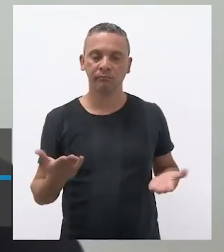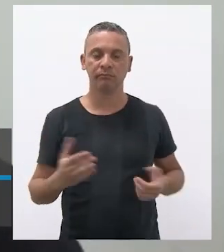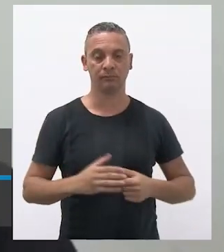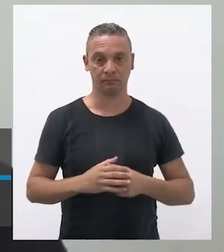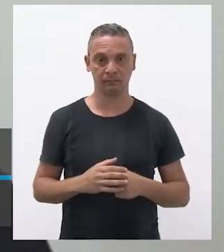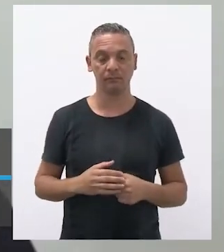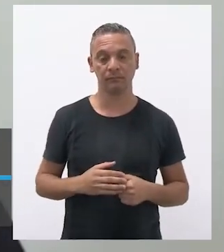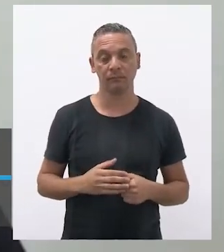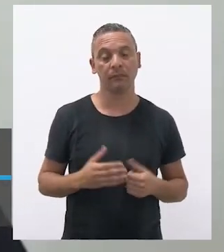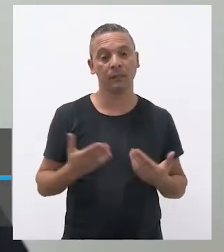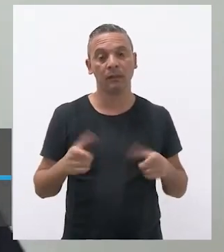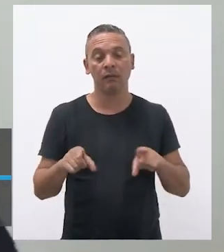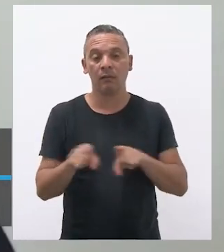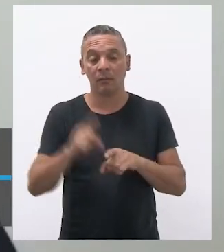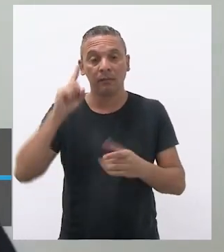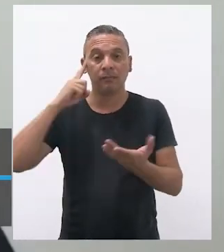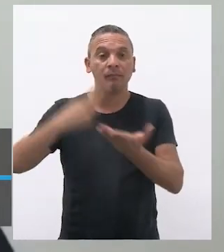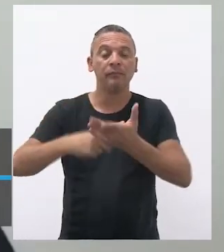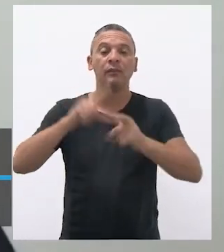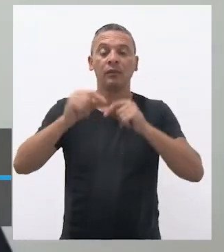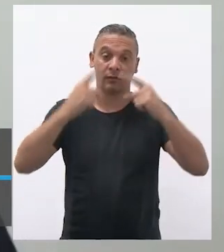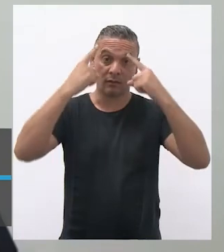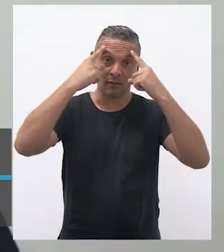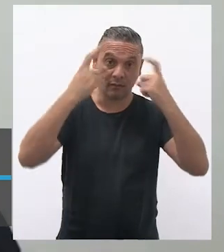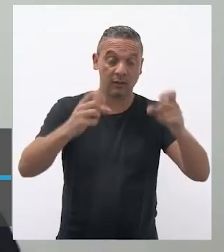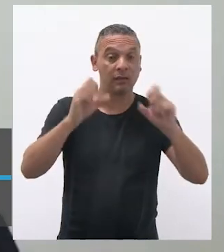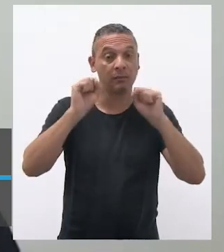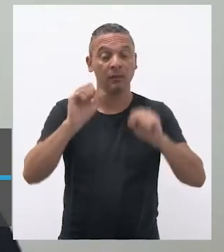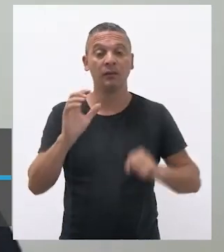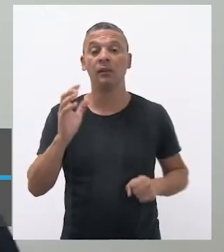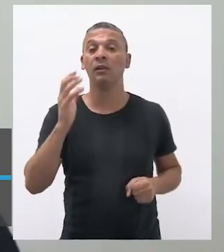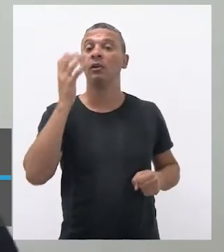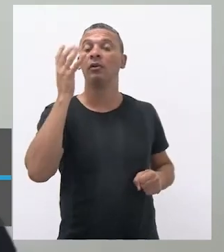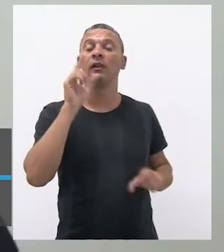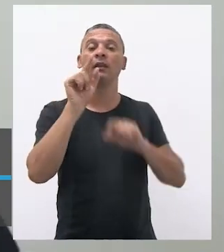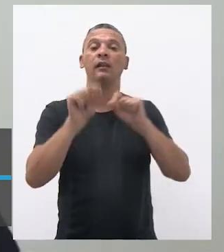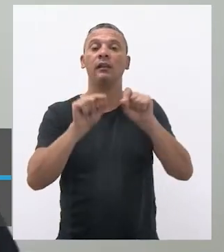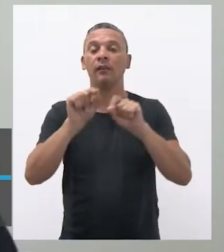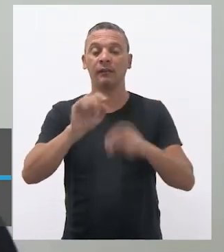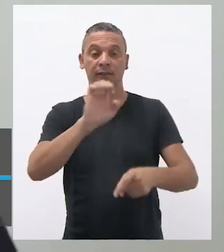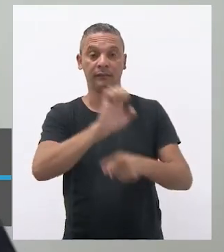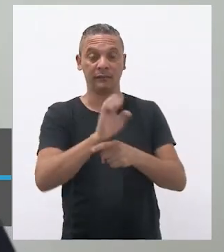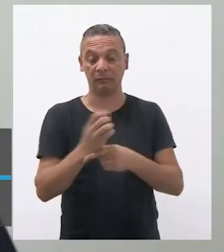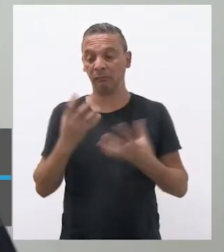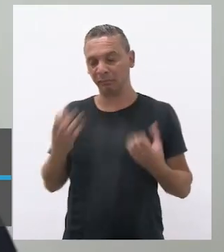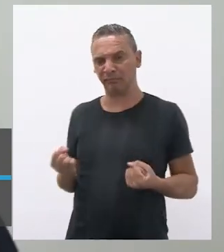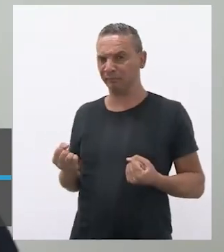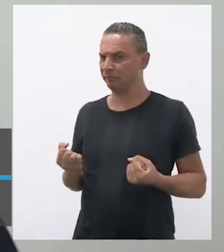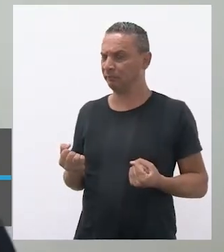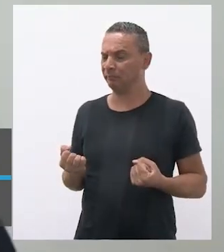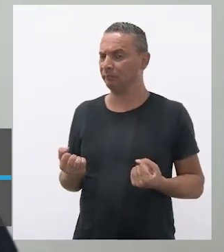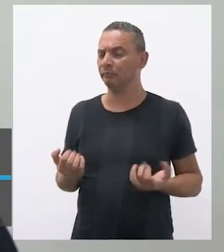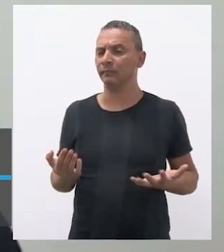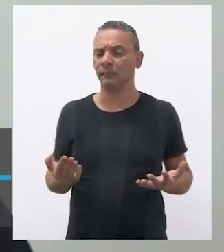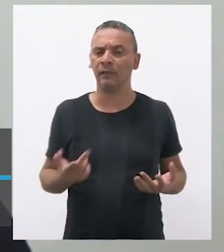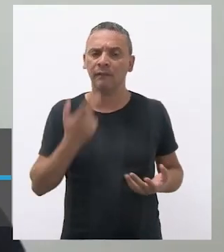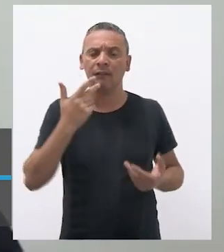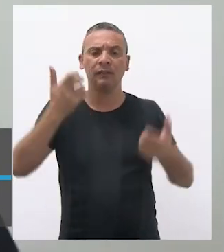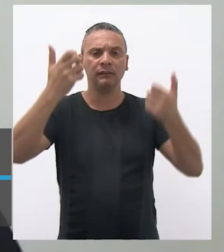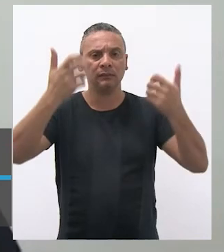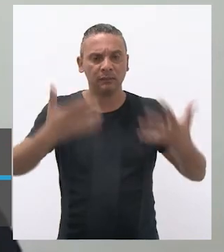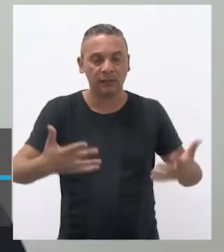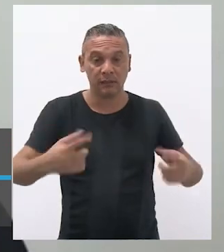pode ser causada, pode ocorrer tanto em ambientes públicos, né, como, por exemplo, no